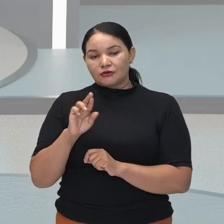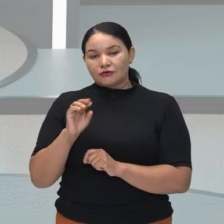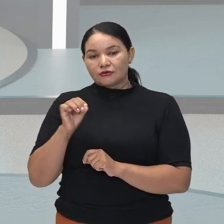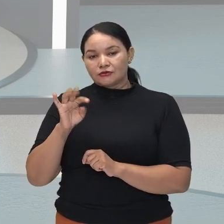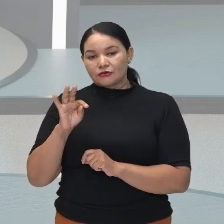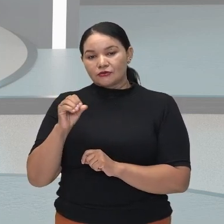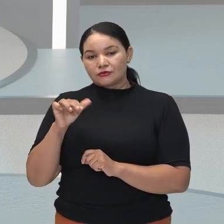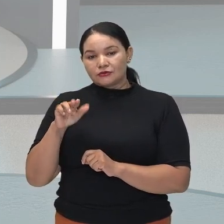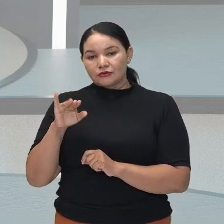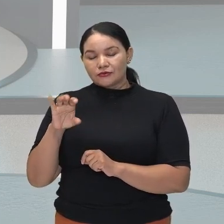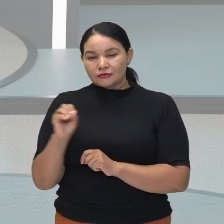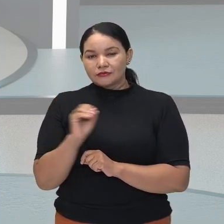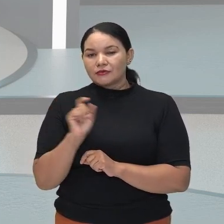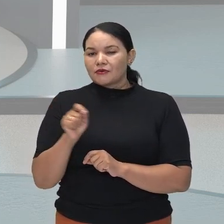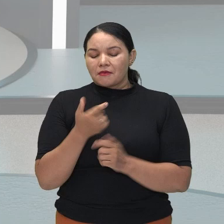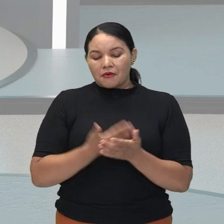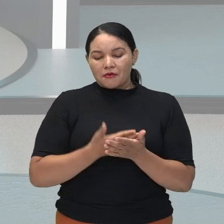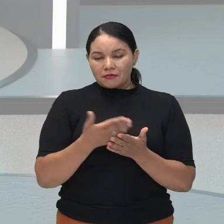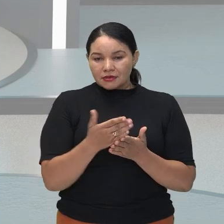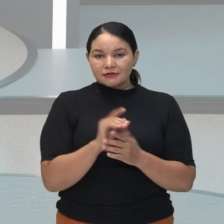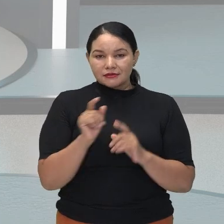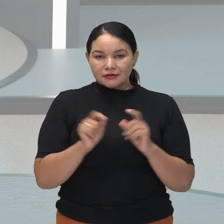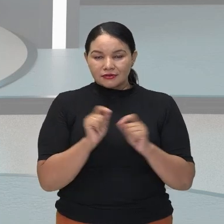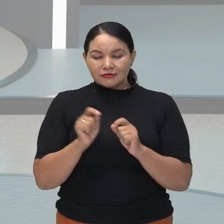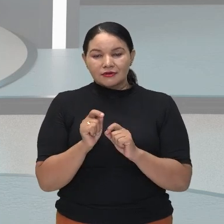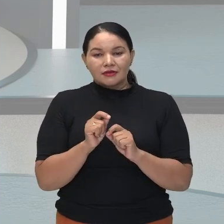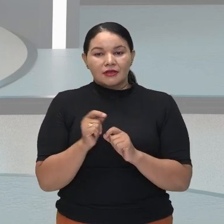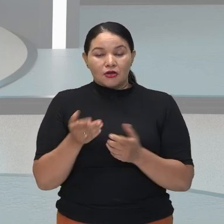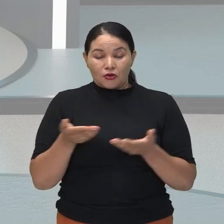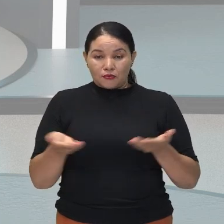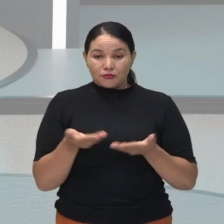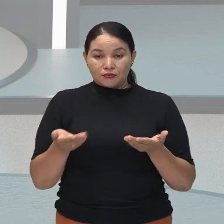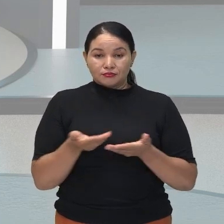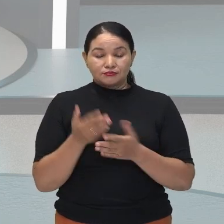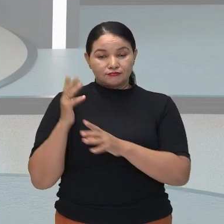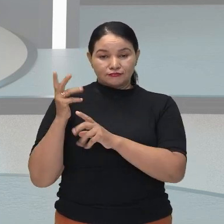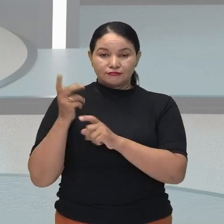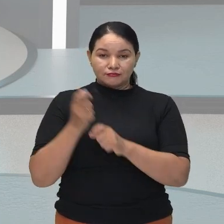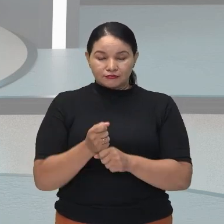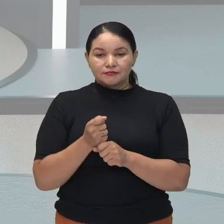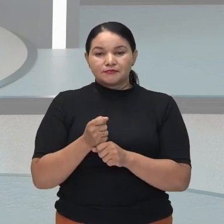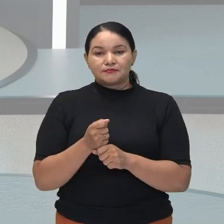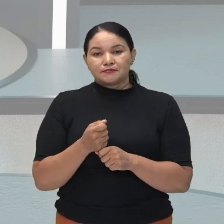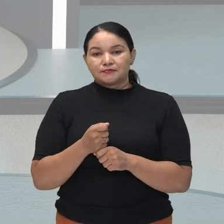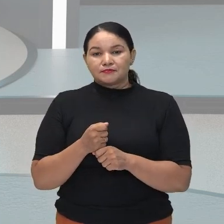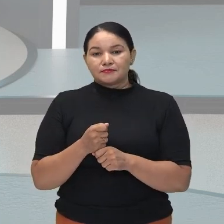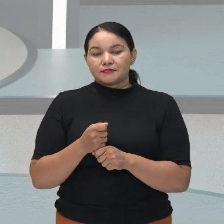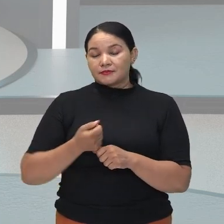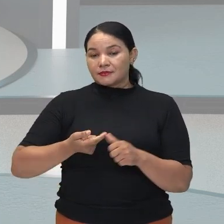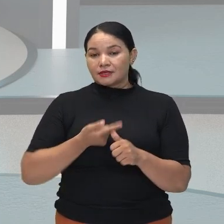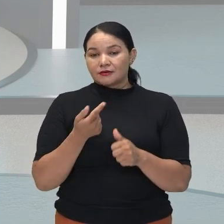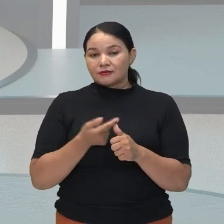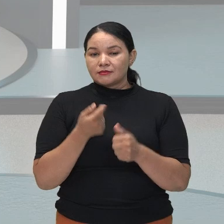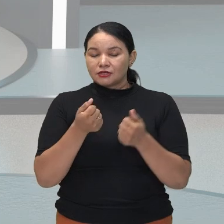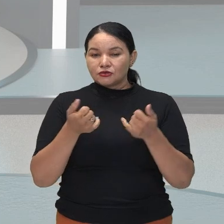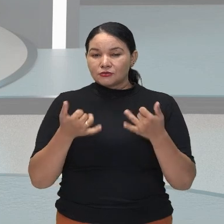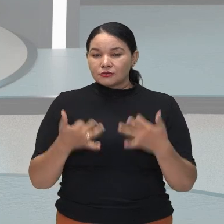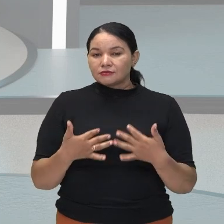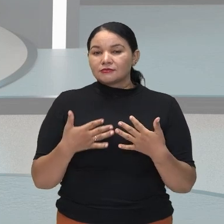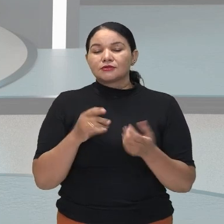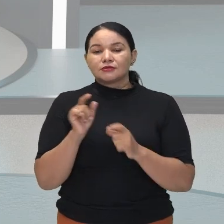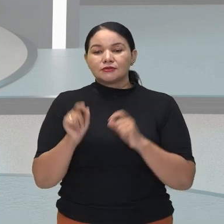heterotônicos. Então, para começar, esse nosso momento de revisão, nosso primeiro conteúdo,